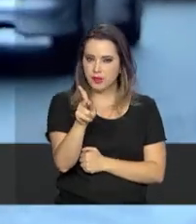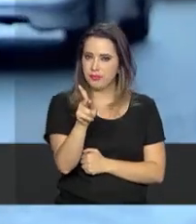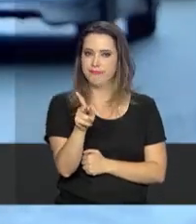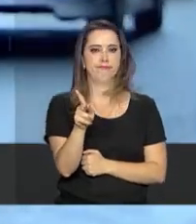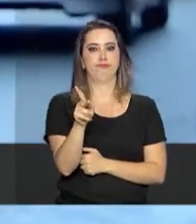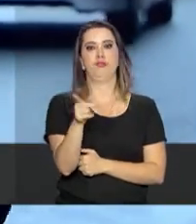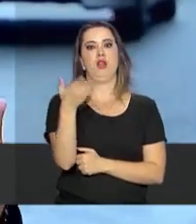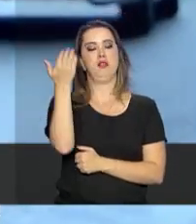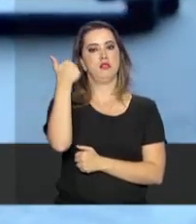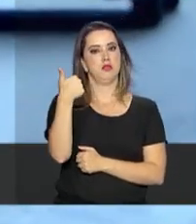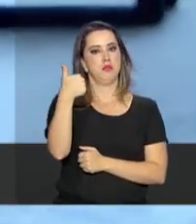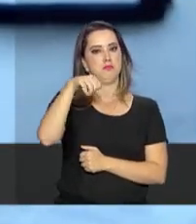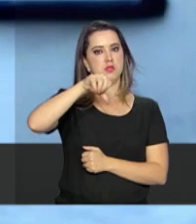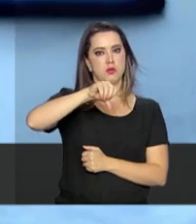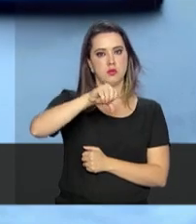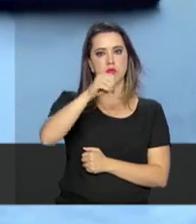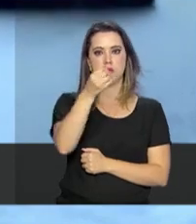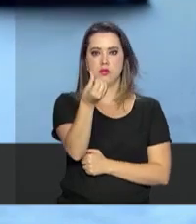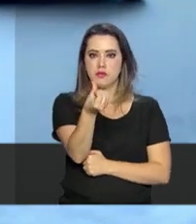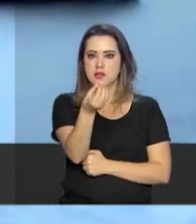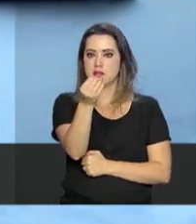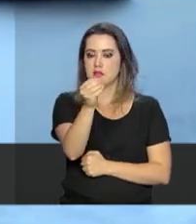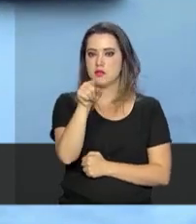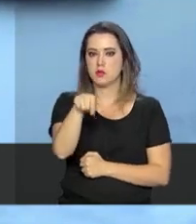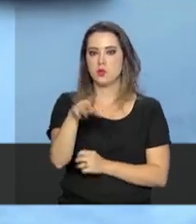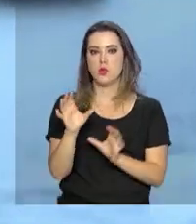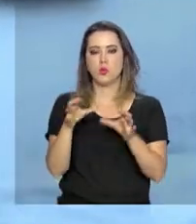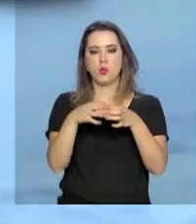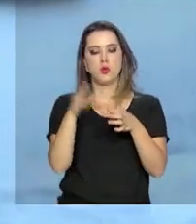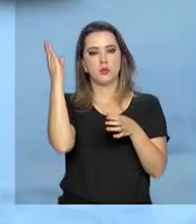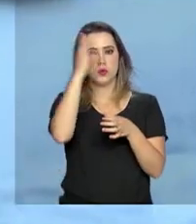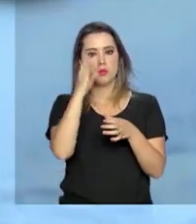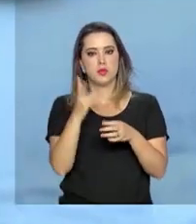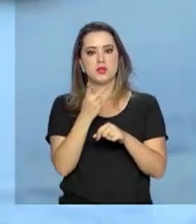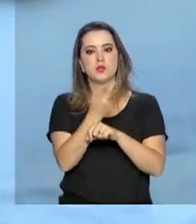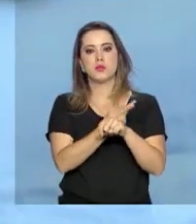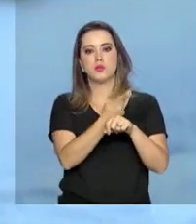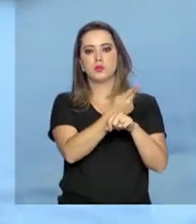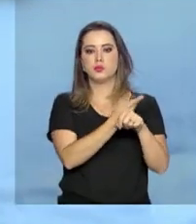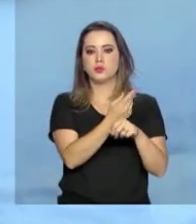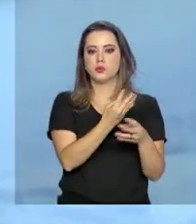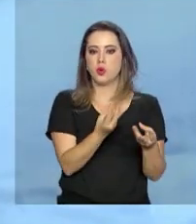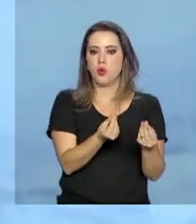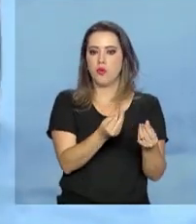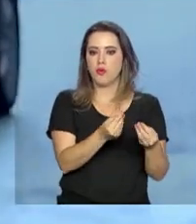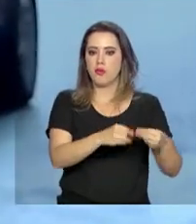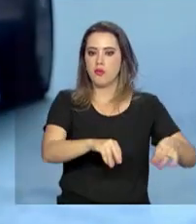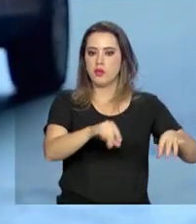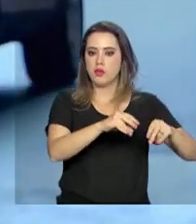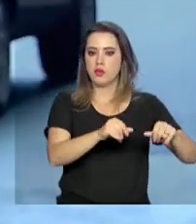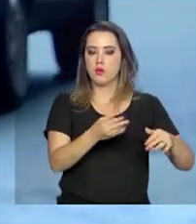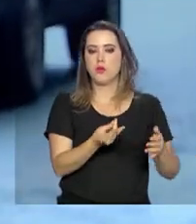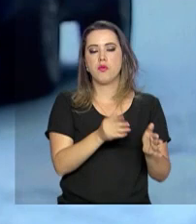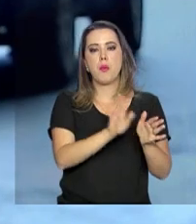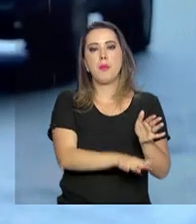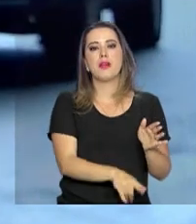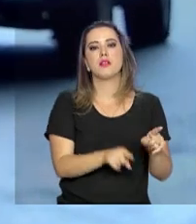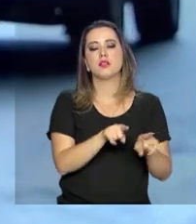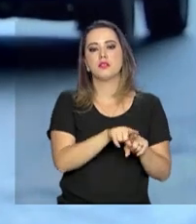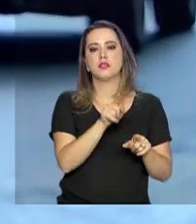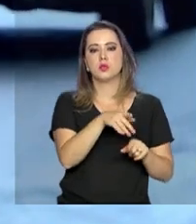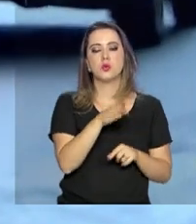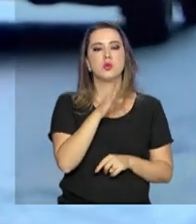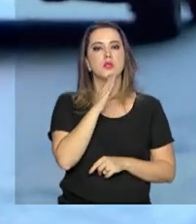de 1960, um grupo de brasileiros se mudou para o Paraguai em busca de terras mais baratas para trabalhar com agricultura. Eles